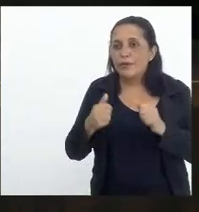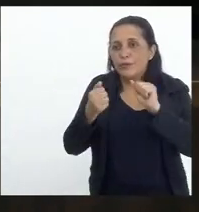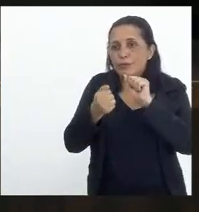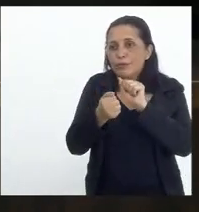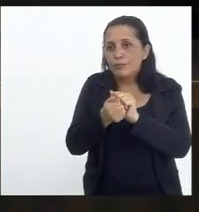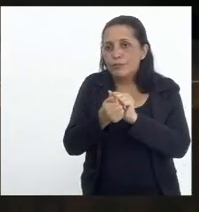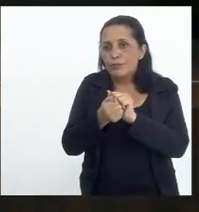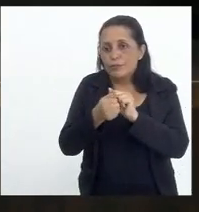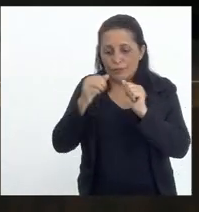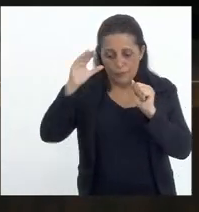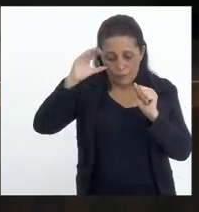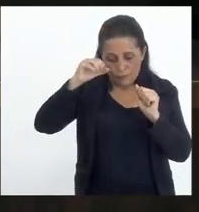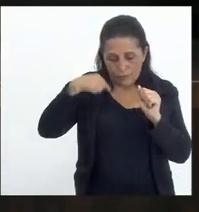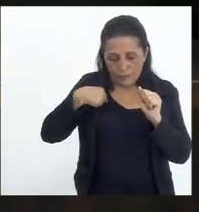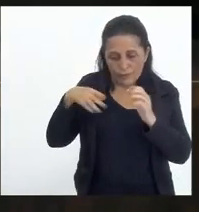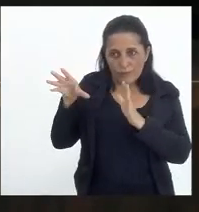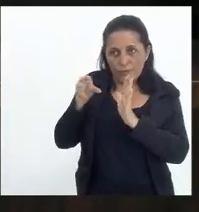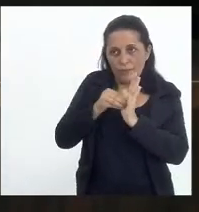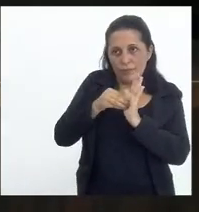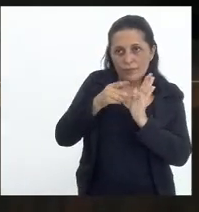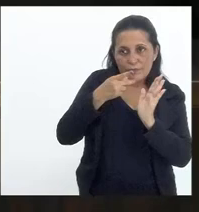e.